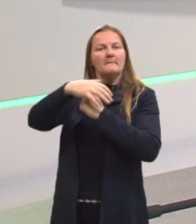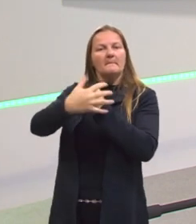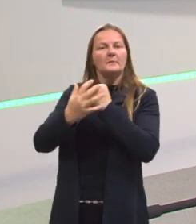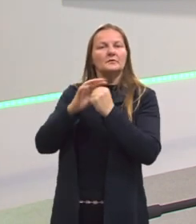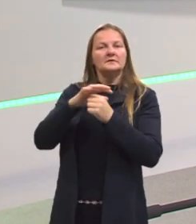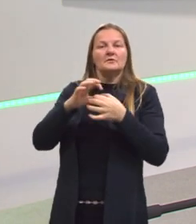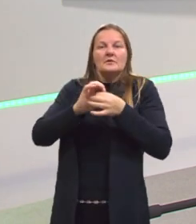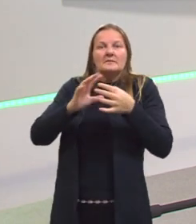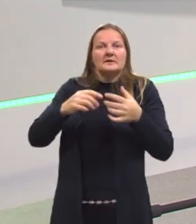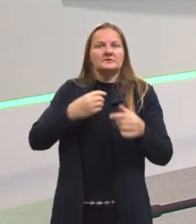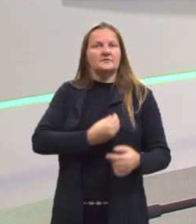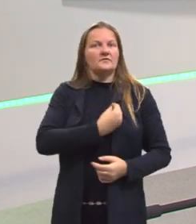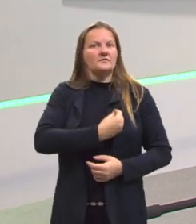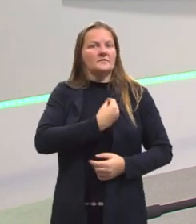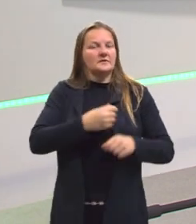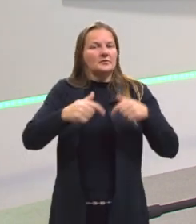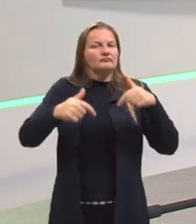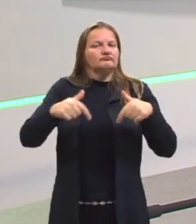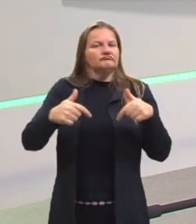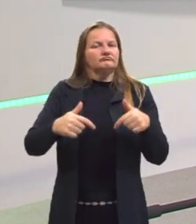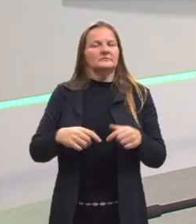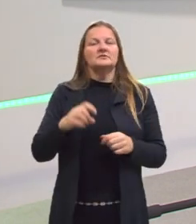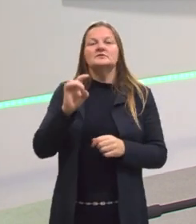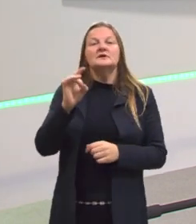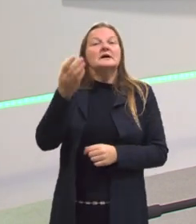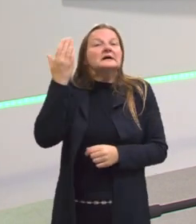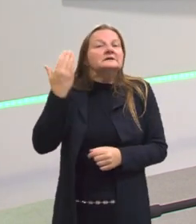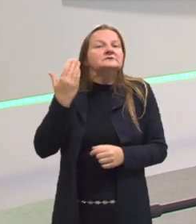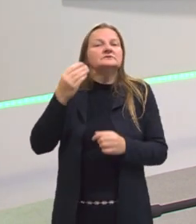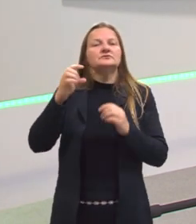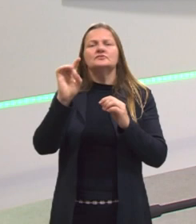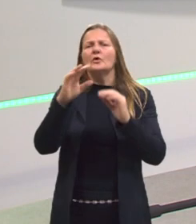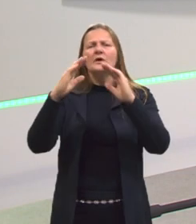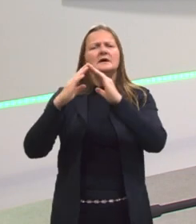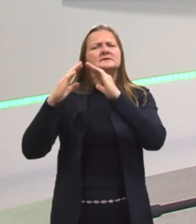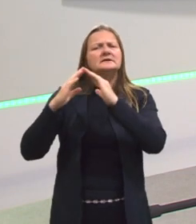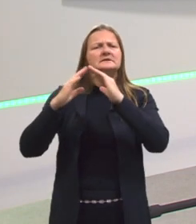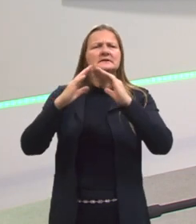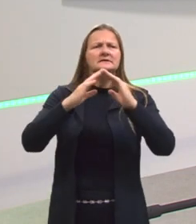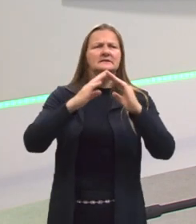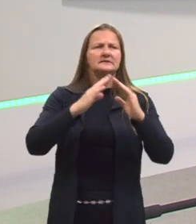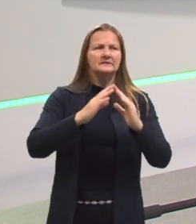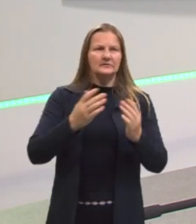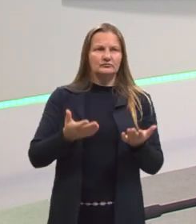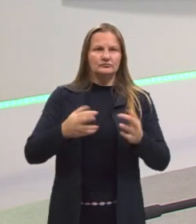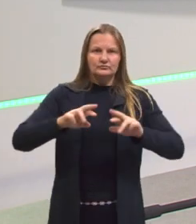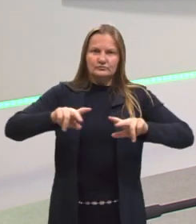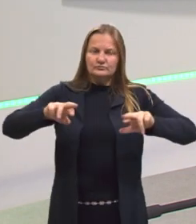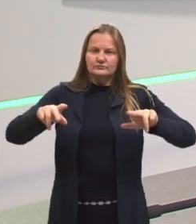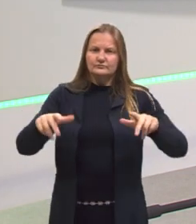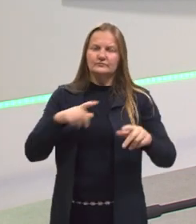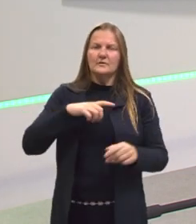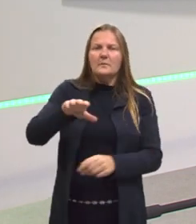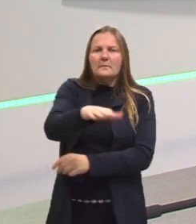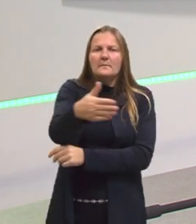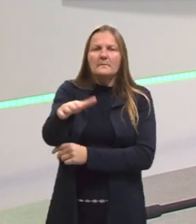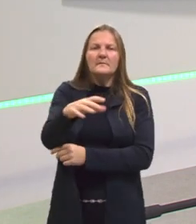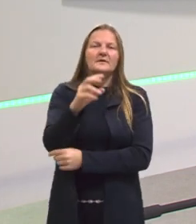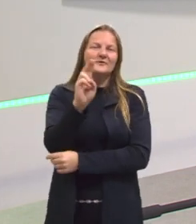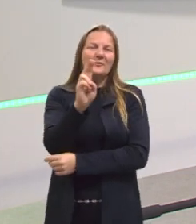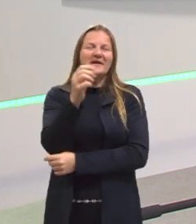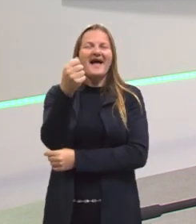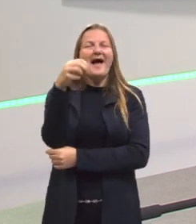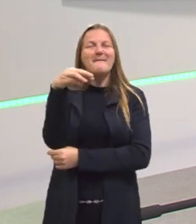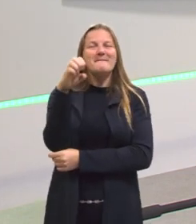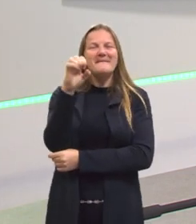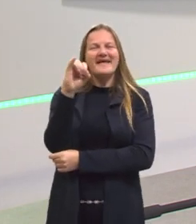liberdades tá não vai ser só aquela mulher do Lar que representa né aquela Amélia né vamos